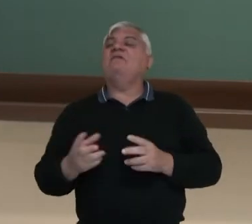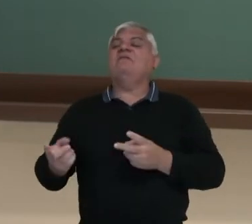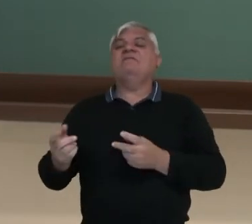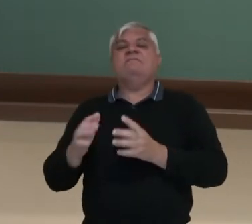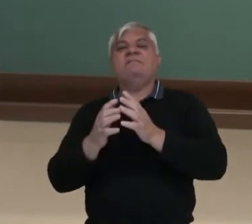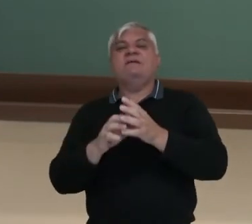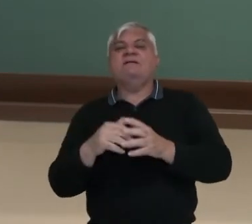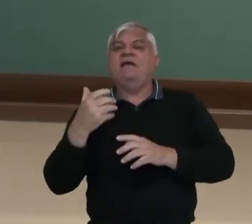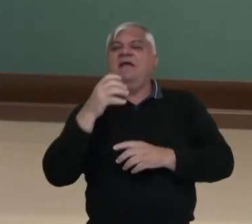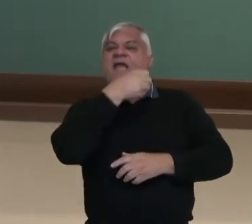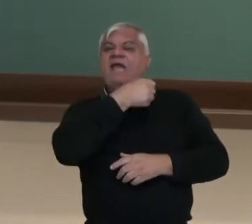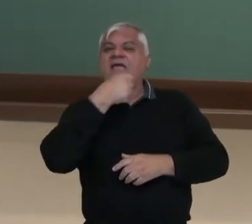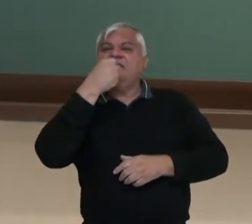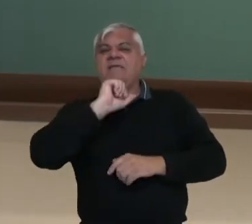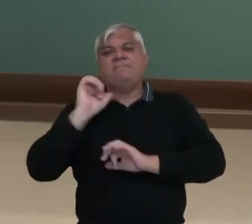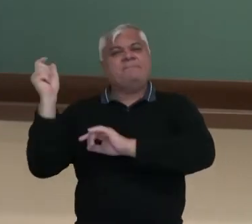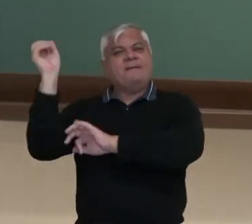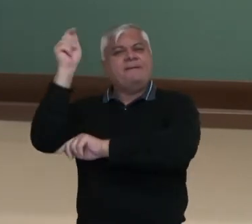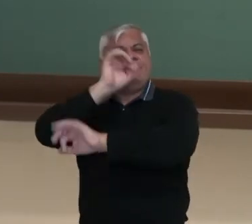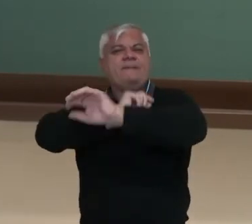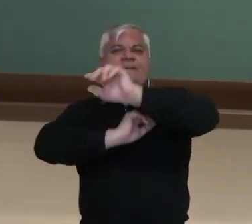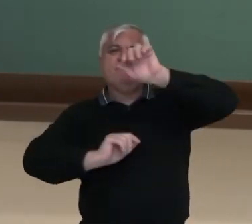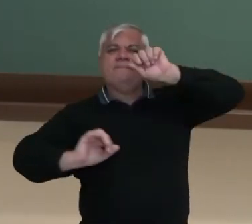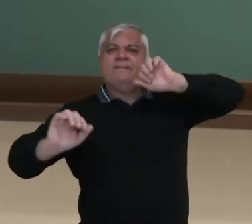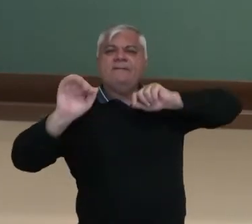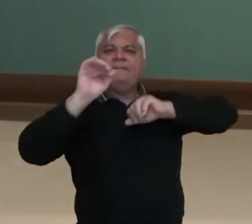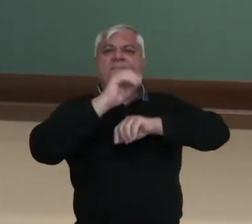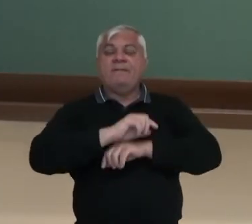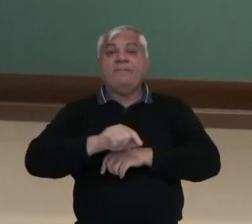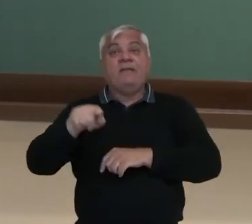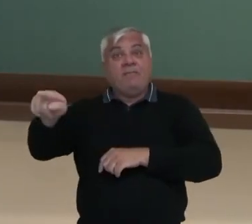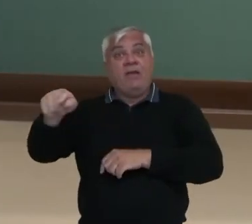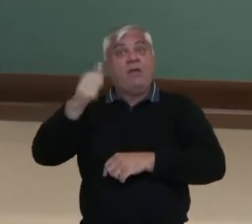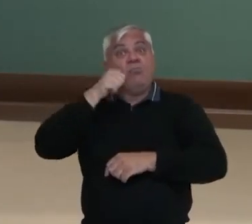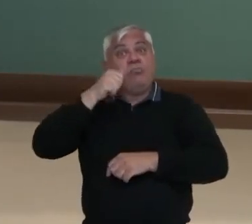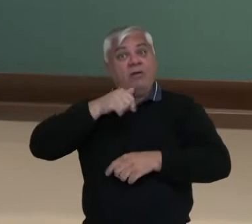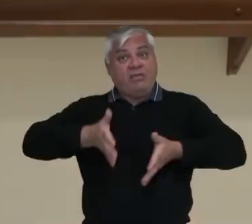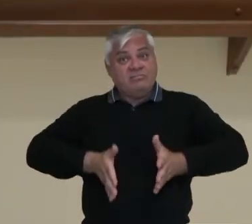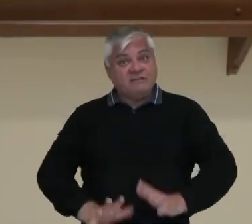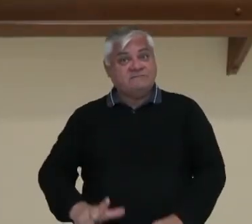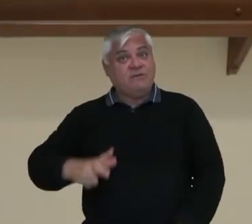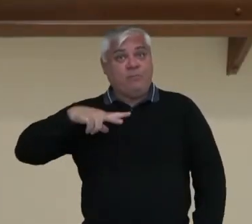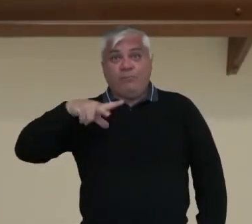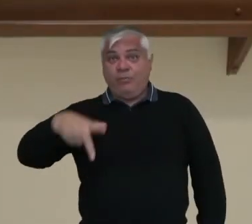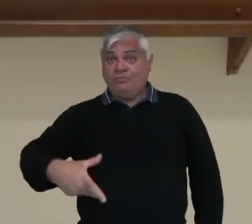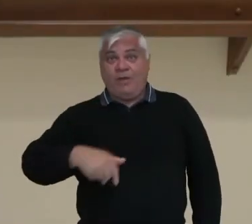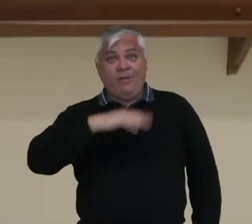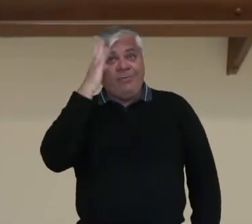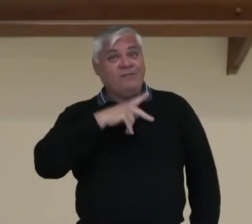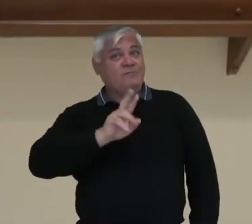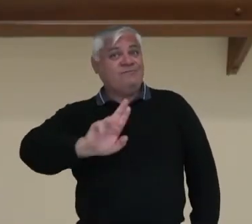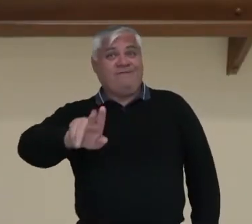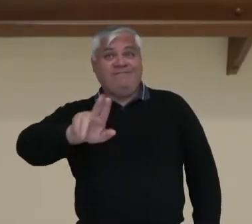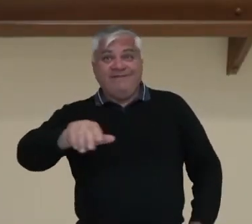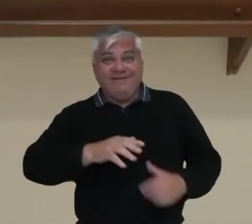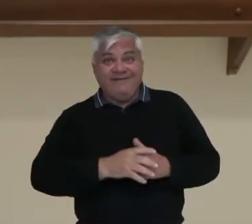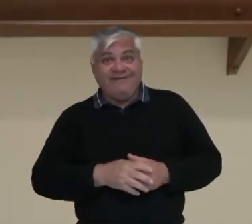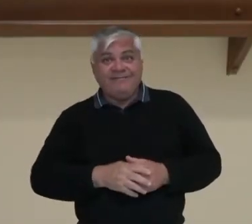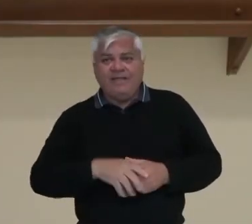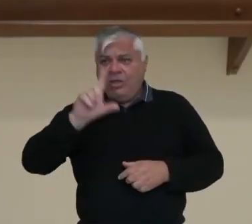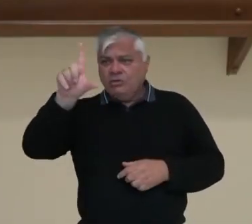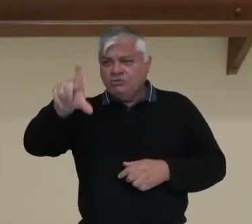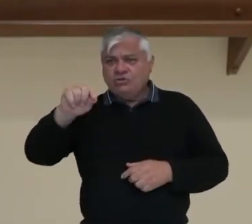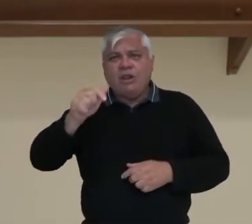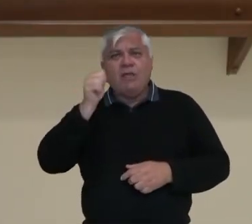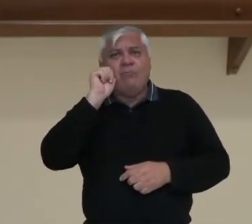cultura brasileira, mas Carmen Miranda era portuguesa. Né? E a escolha da divulgação de uma mulher